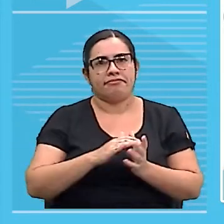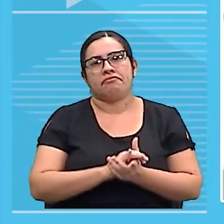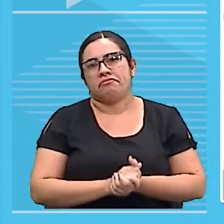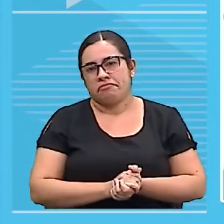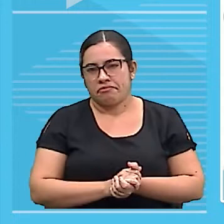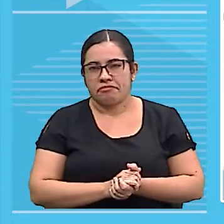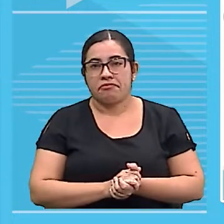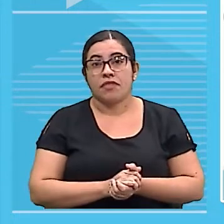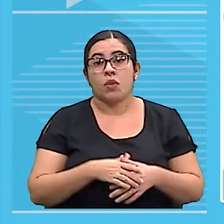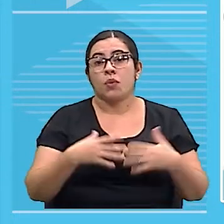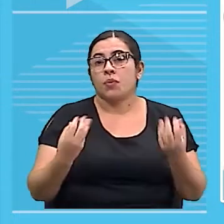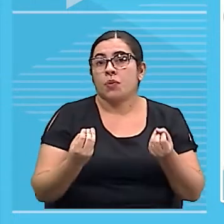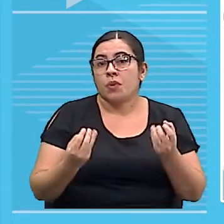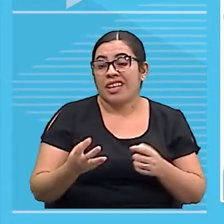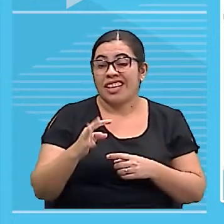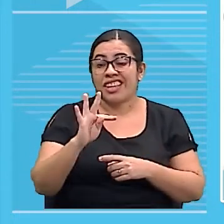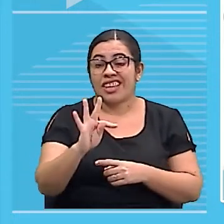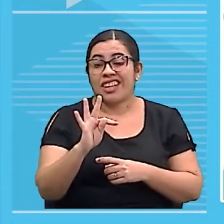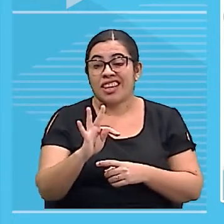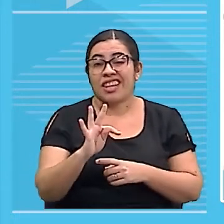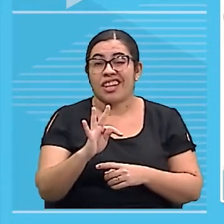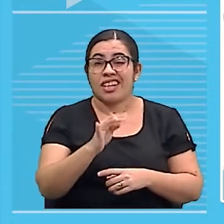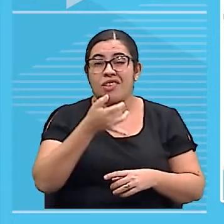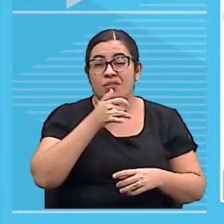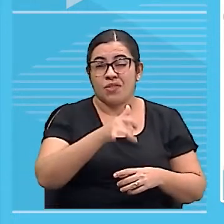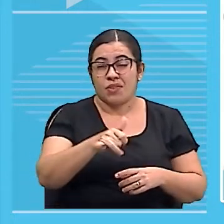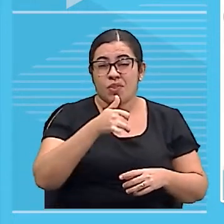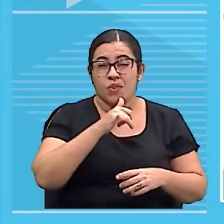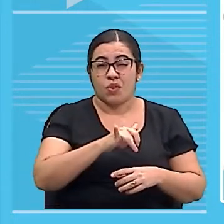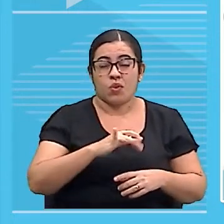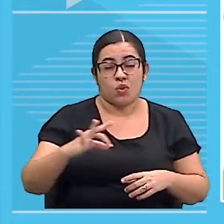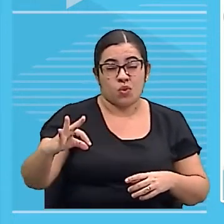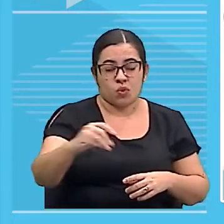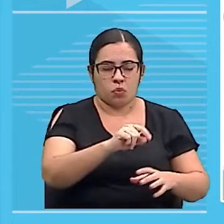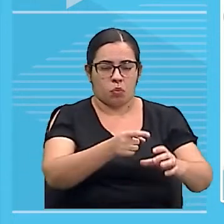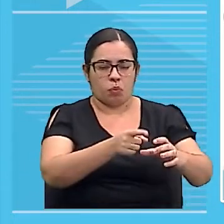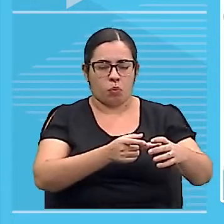tensão elétrica total do circuito